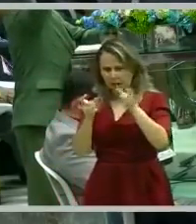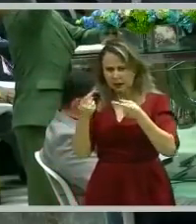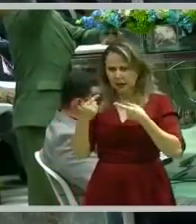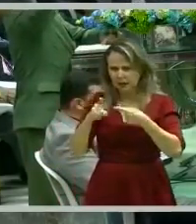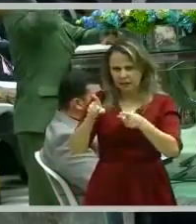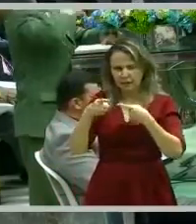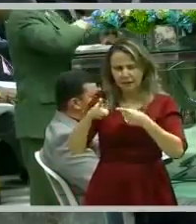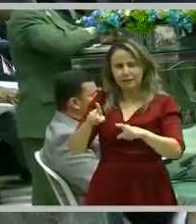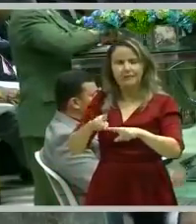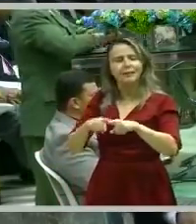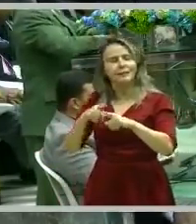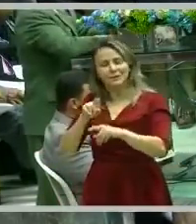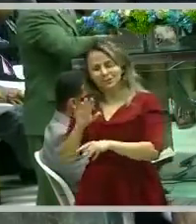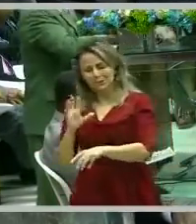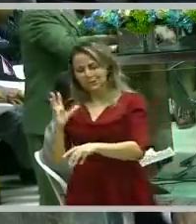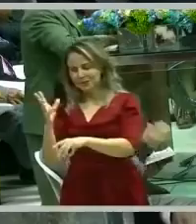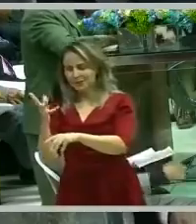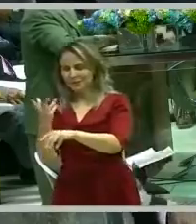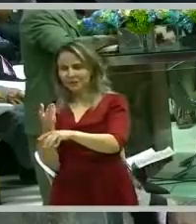do Espírito Santo.